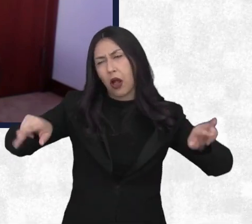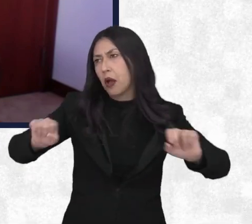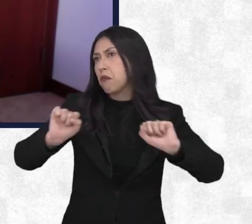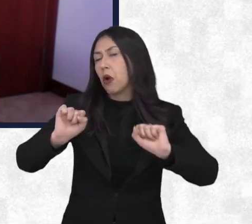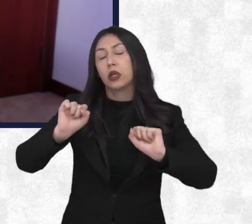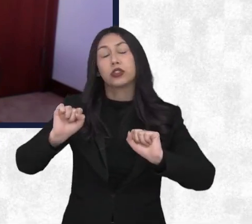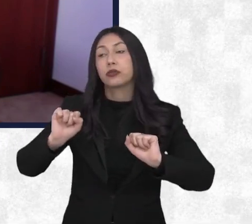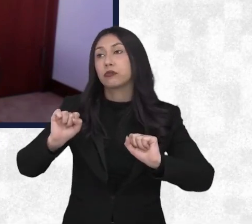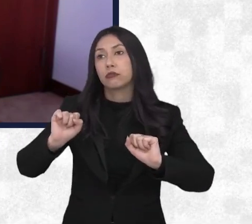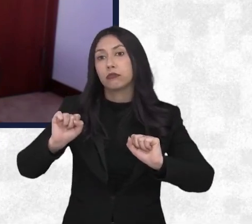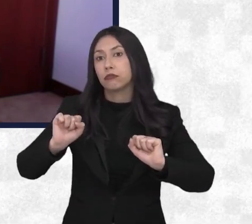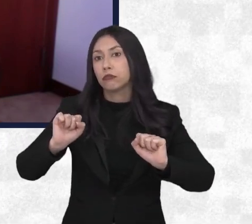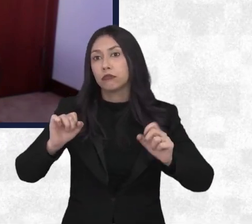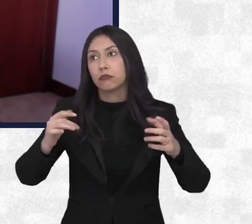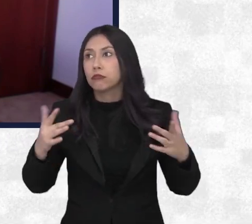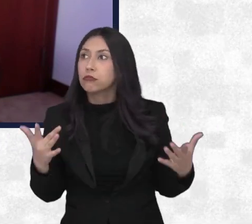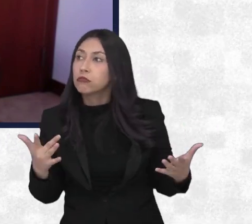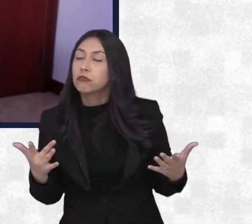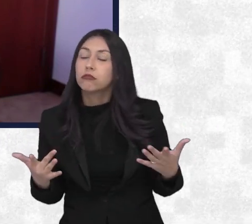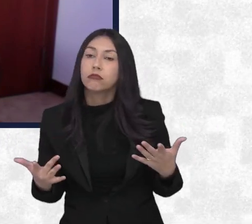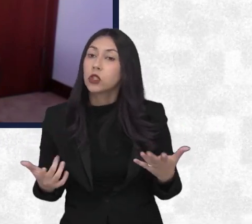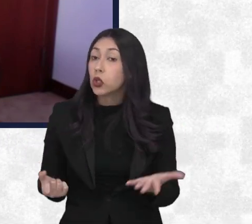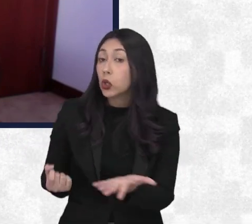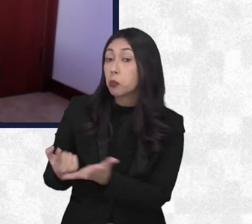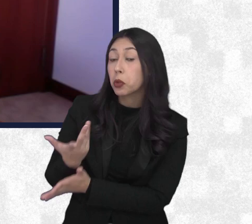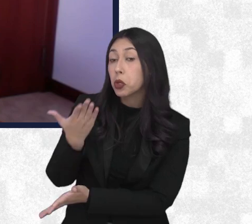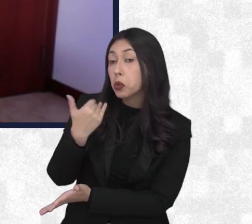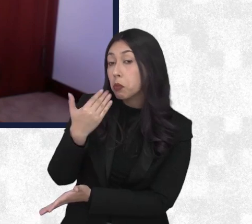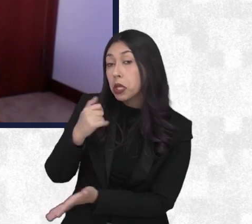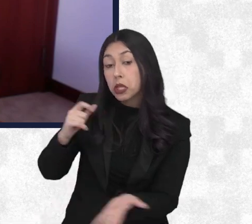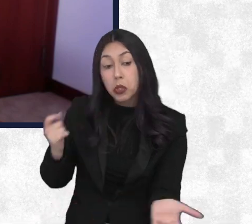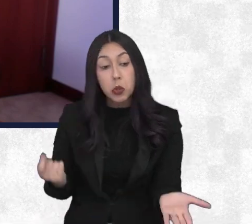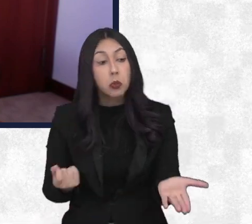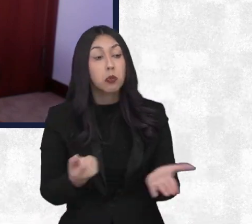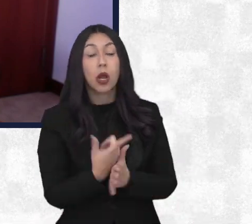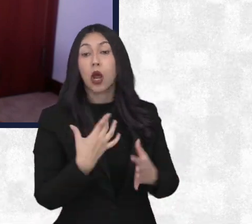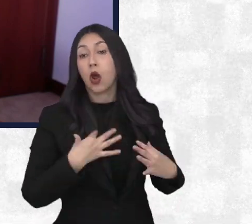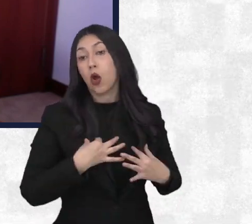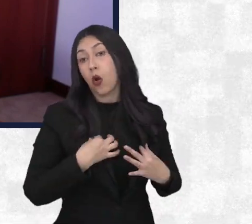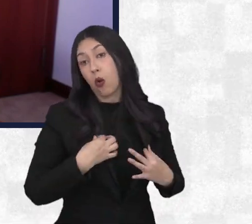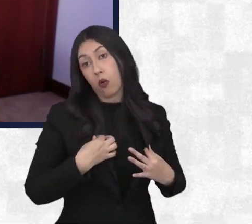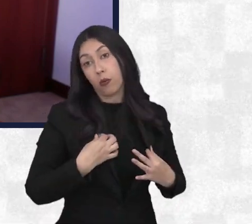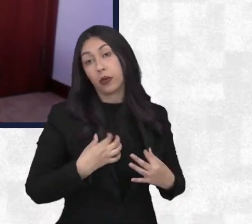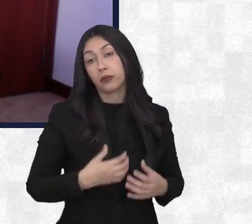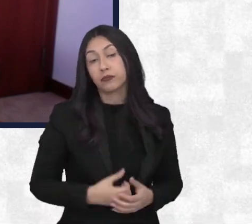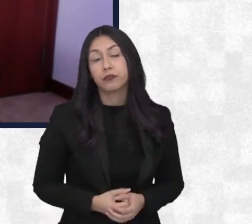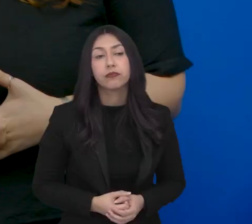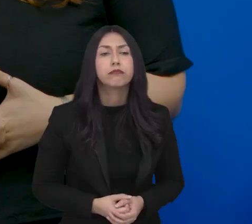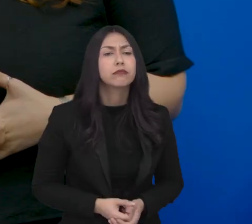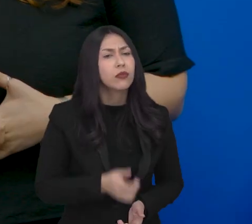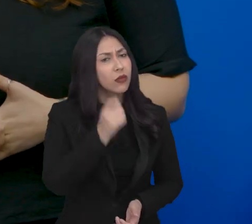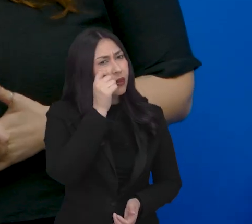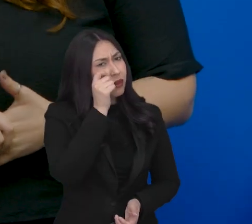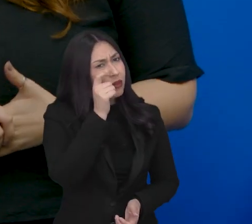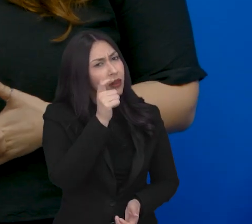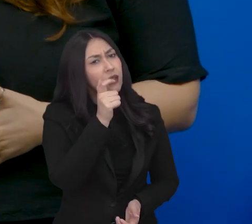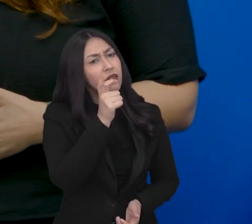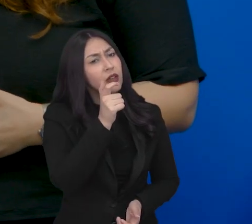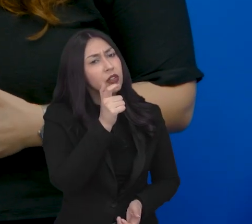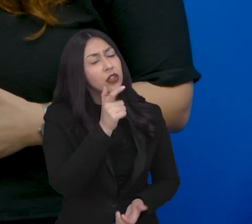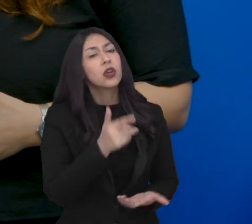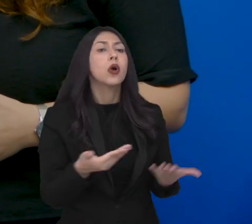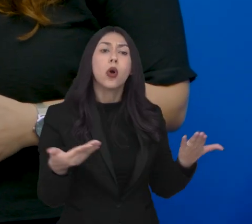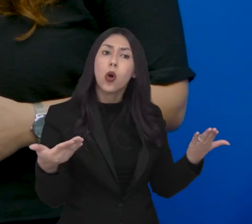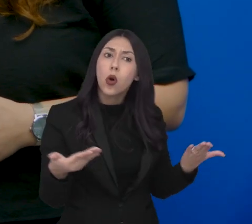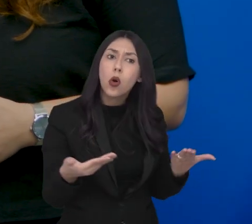diversas frentes, né? Pode ser a parte de alimentos, a parte de vestimentas. Marina, é interessante